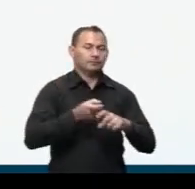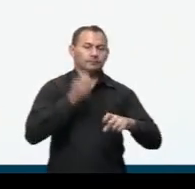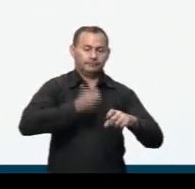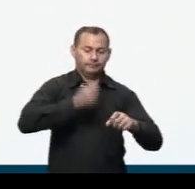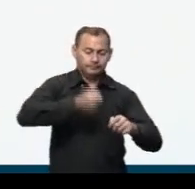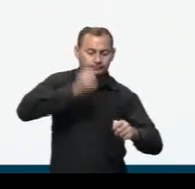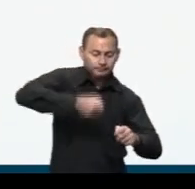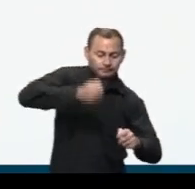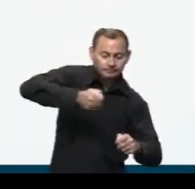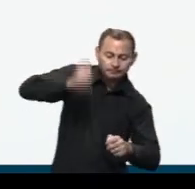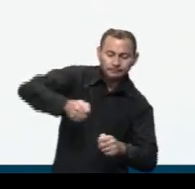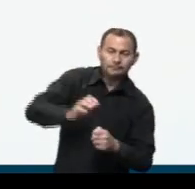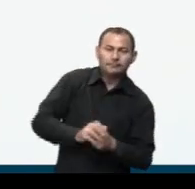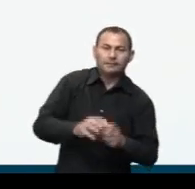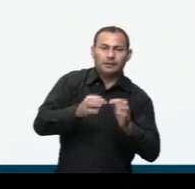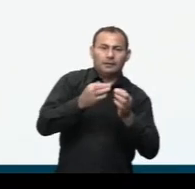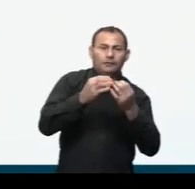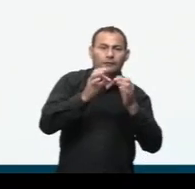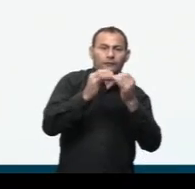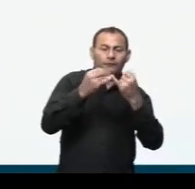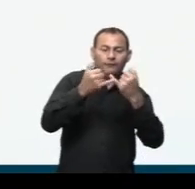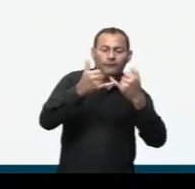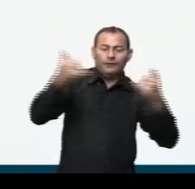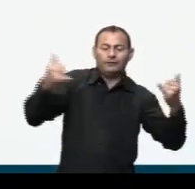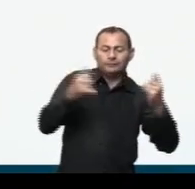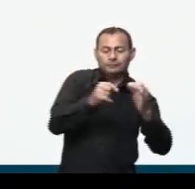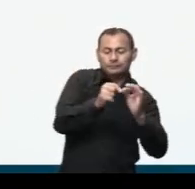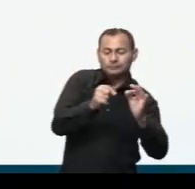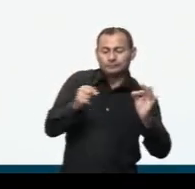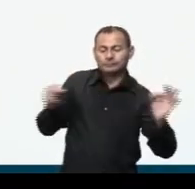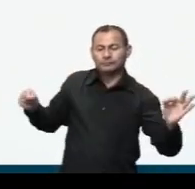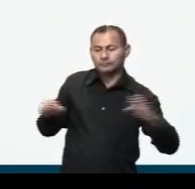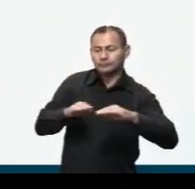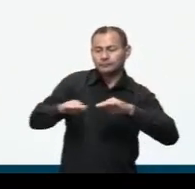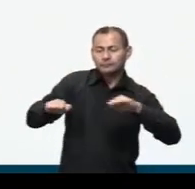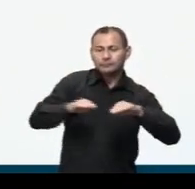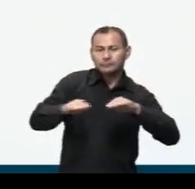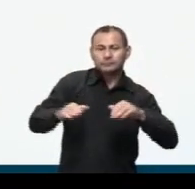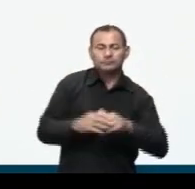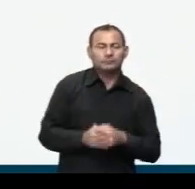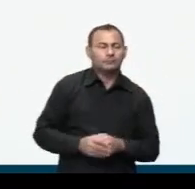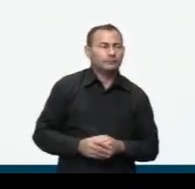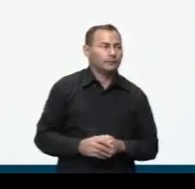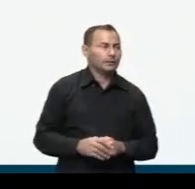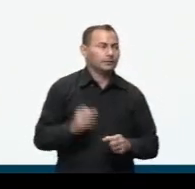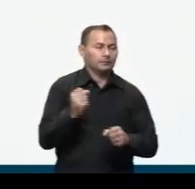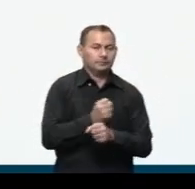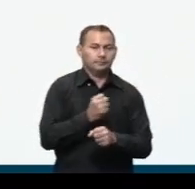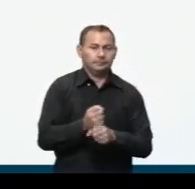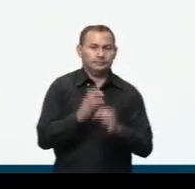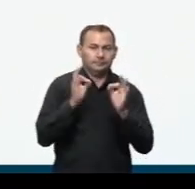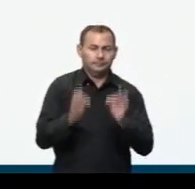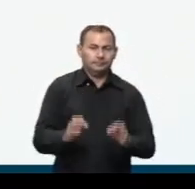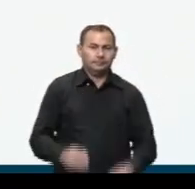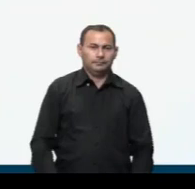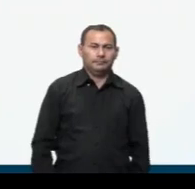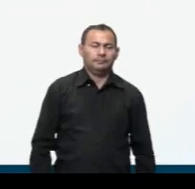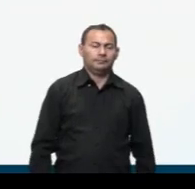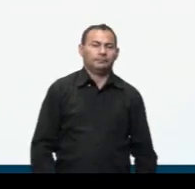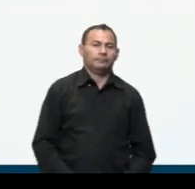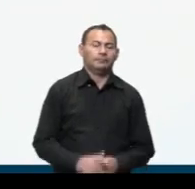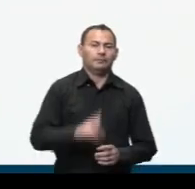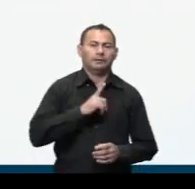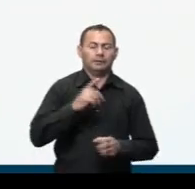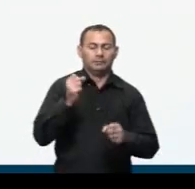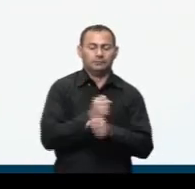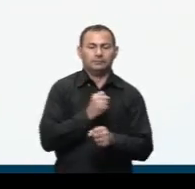o preguinho para amarrar o fio e puxar a linha para nivelar essa edificação, tá? Então, daí a gente